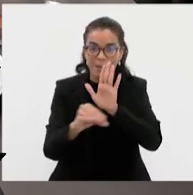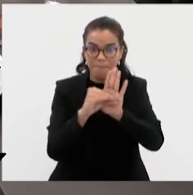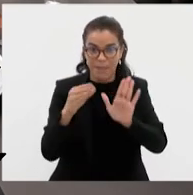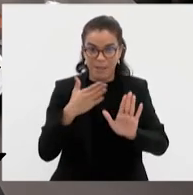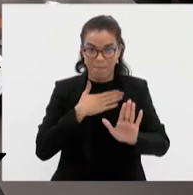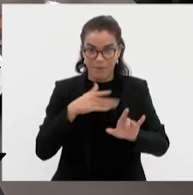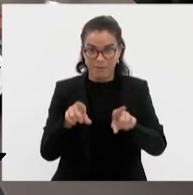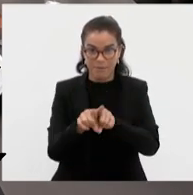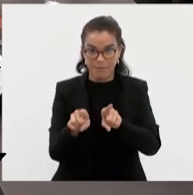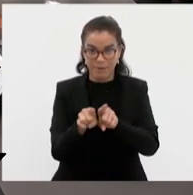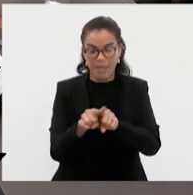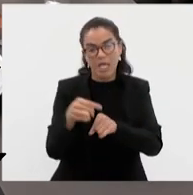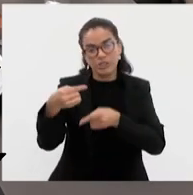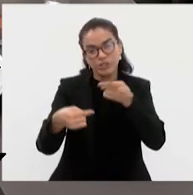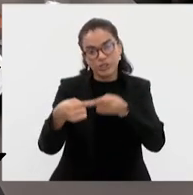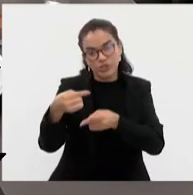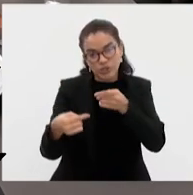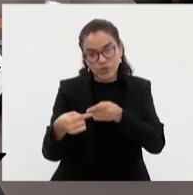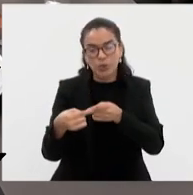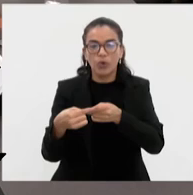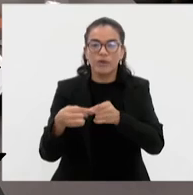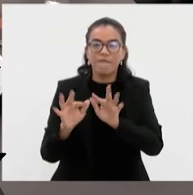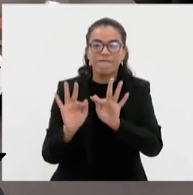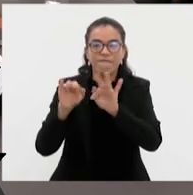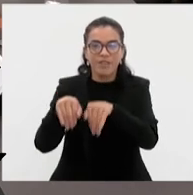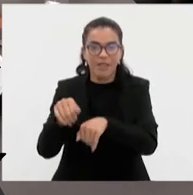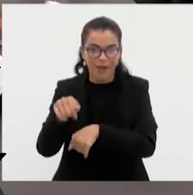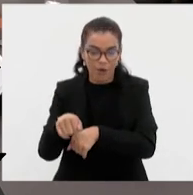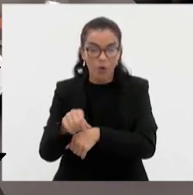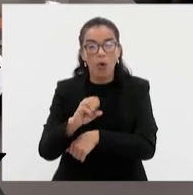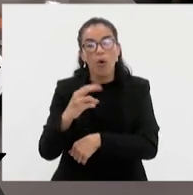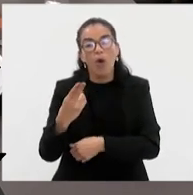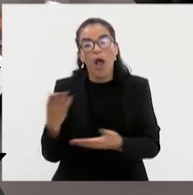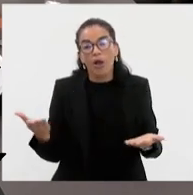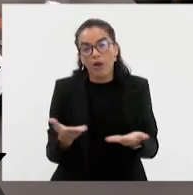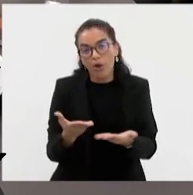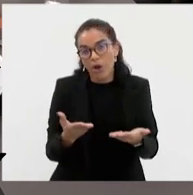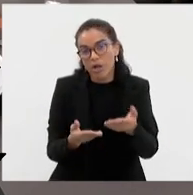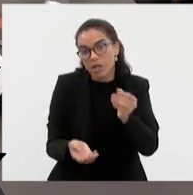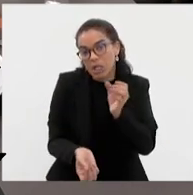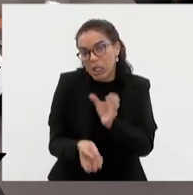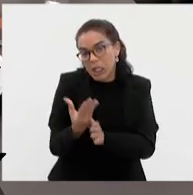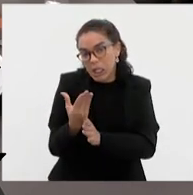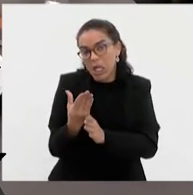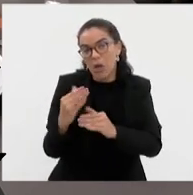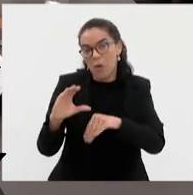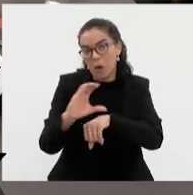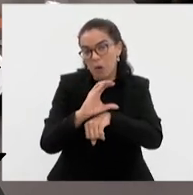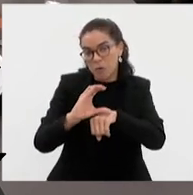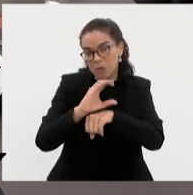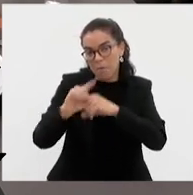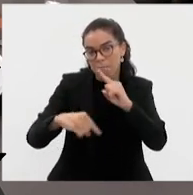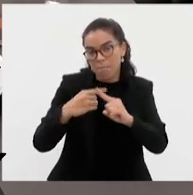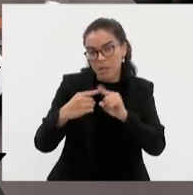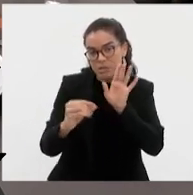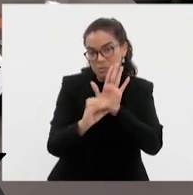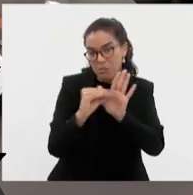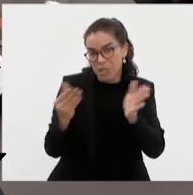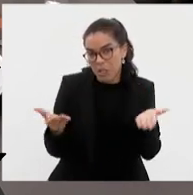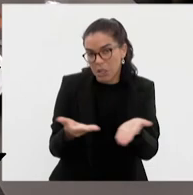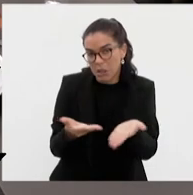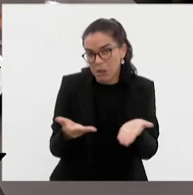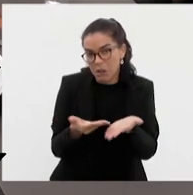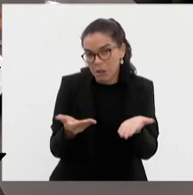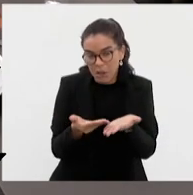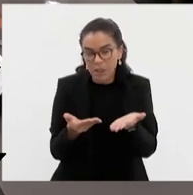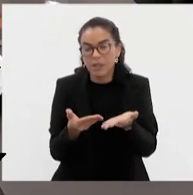e a gente rediscute a redação final aqui na CCJ, ou já faz uma constitucionalidade com emendas agora e a